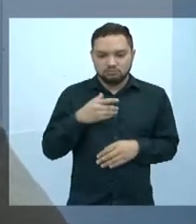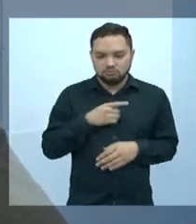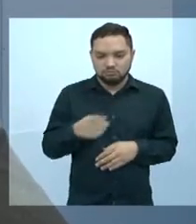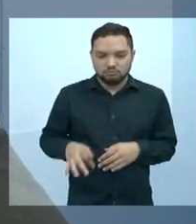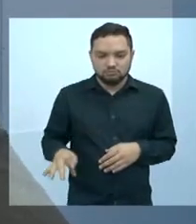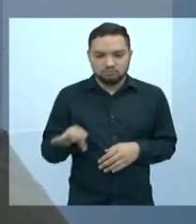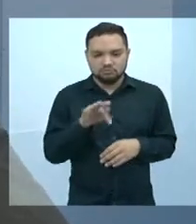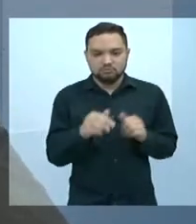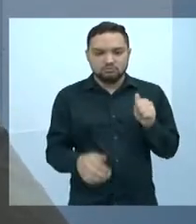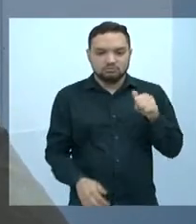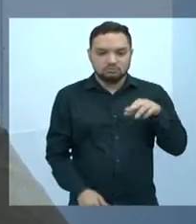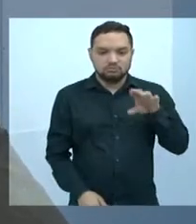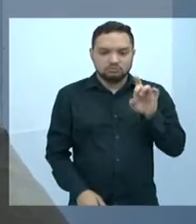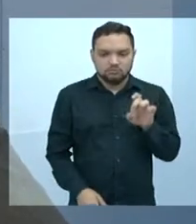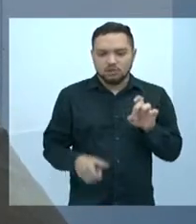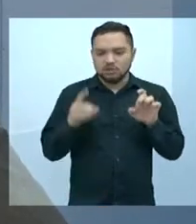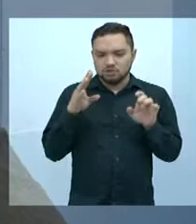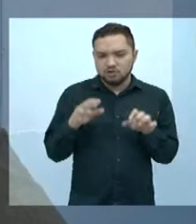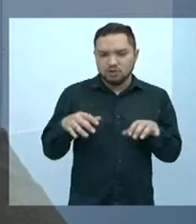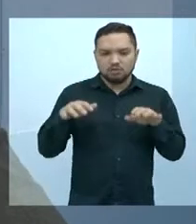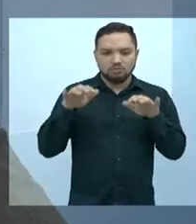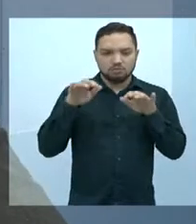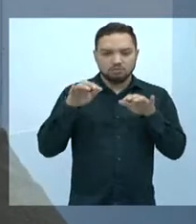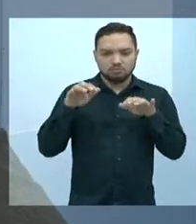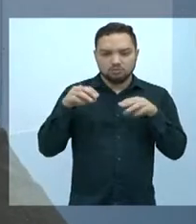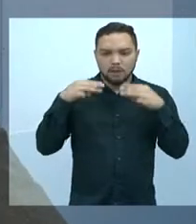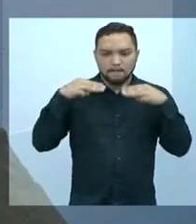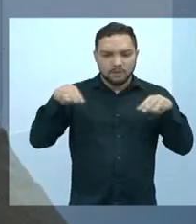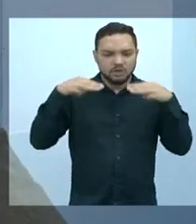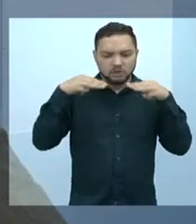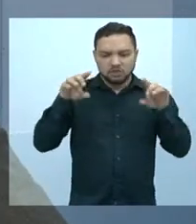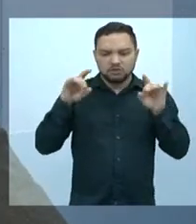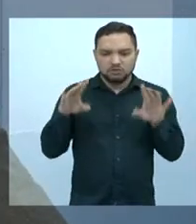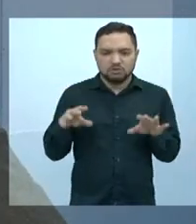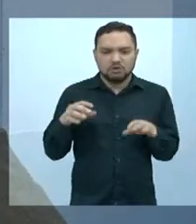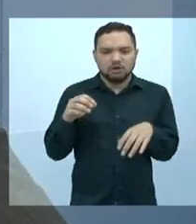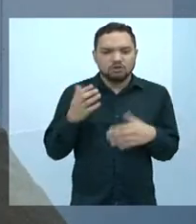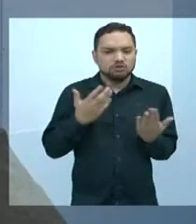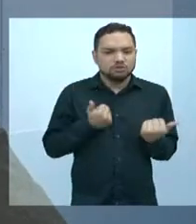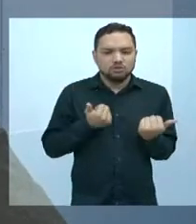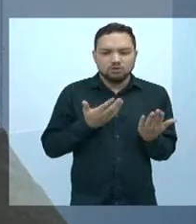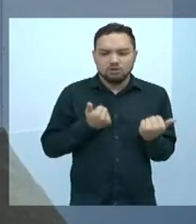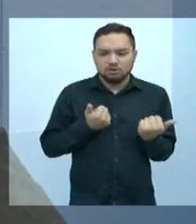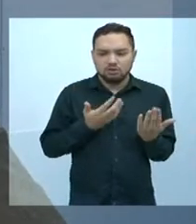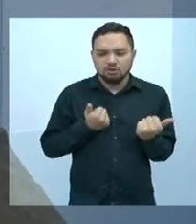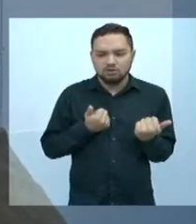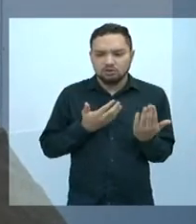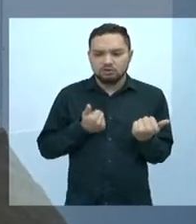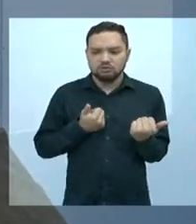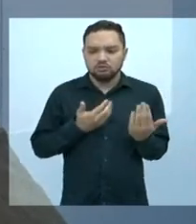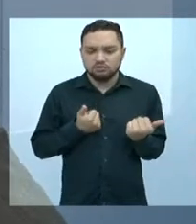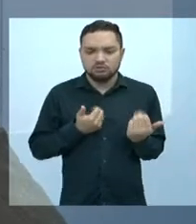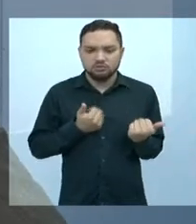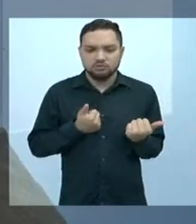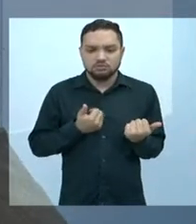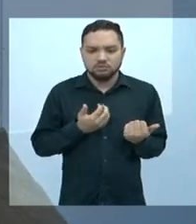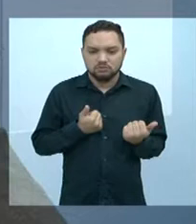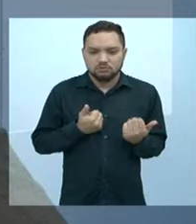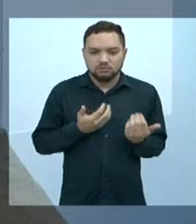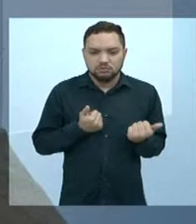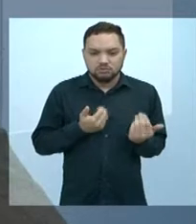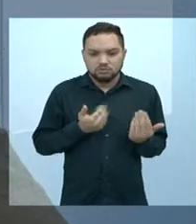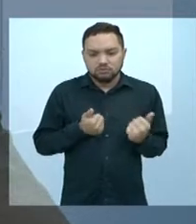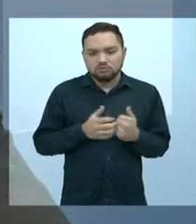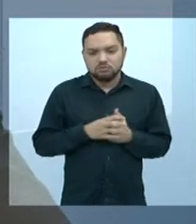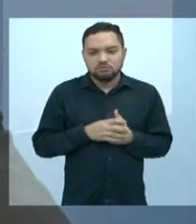um produto midiático. Eu acho que chegou muito novo à Assembleia Legislativa do Estado do Ceará. Eu esperava que ele se